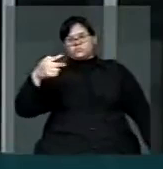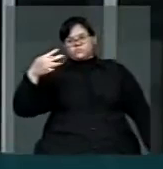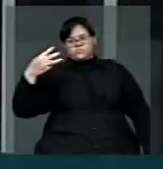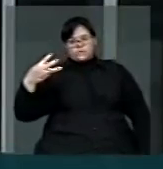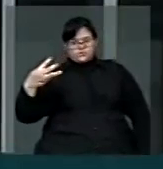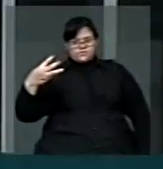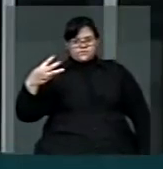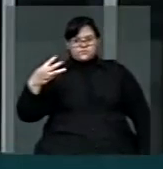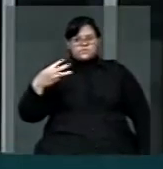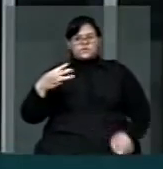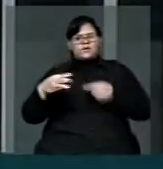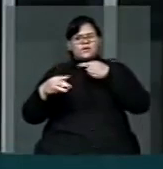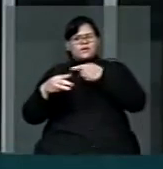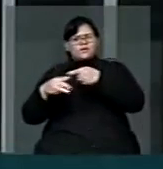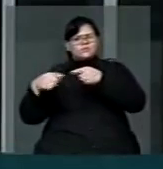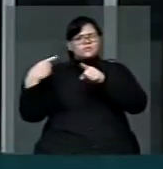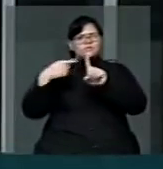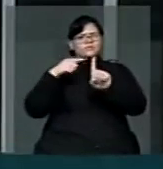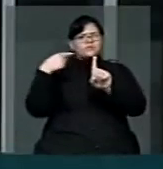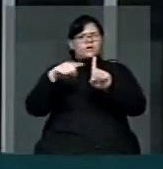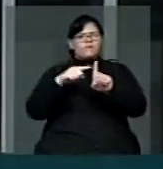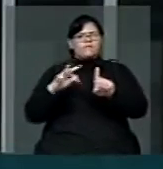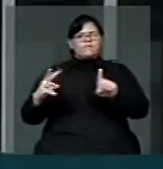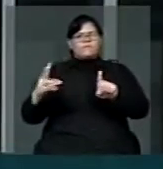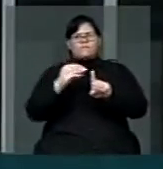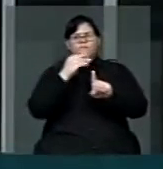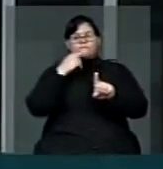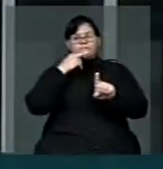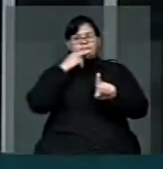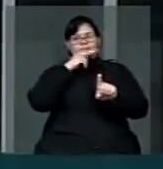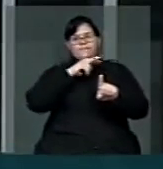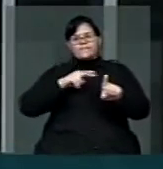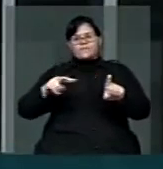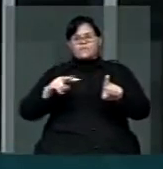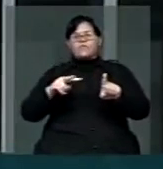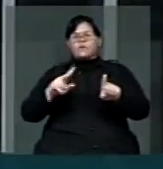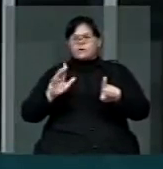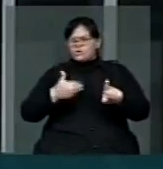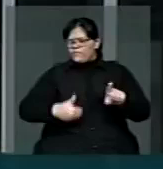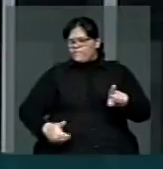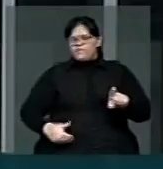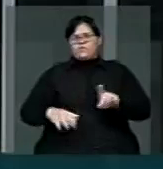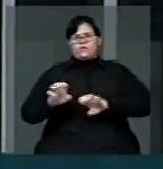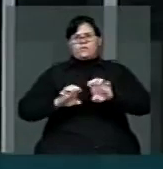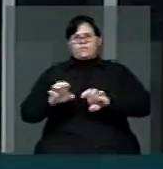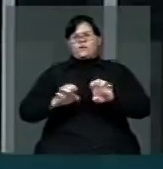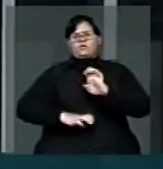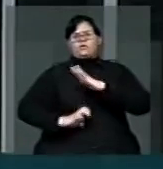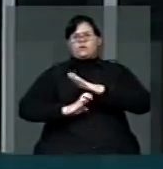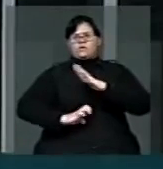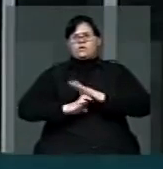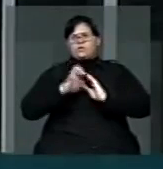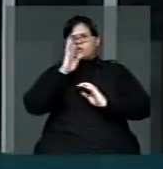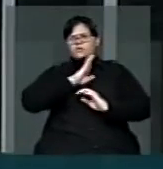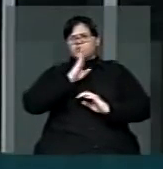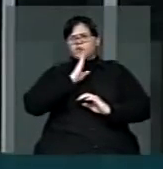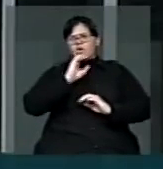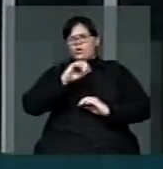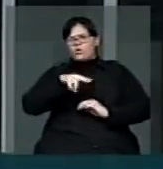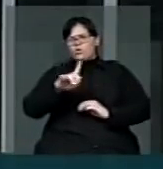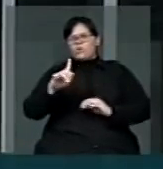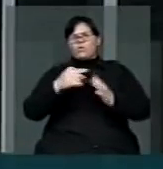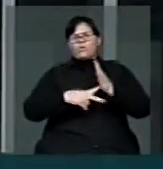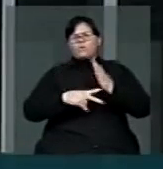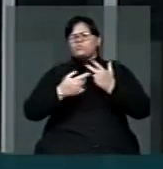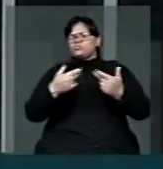0,73. Os desafios que todos nós, governo, organizações não governamentais, empresas, entidades da sociedade civil, brasileiros